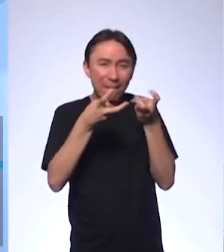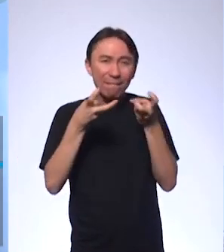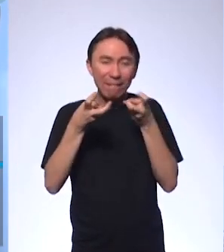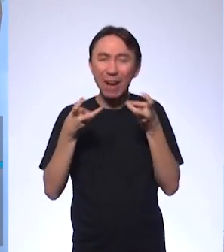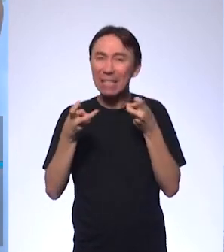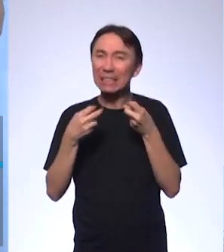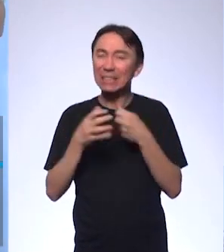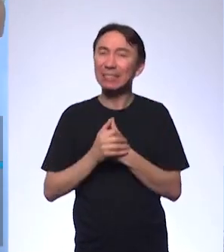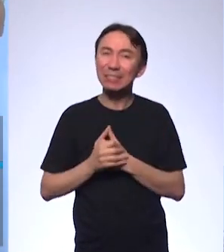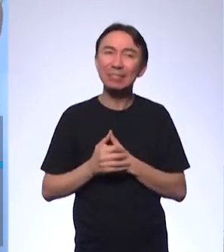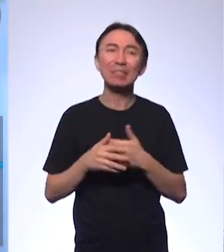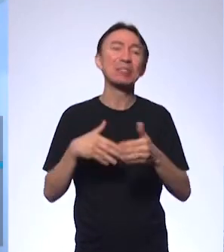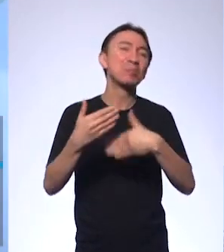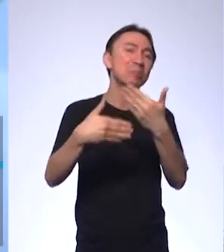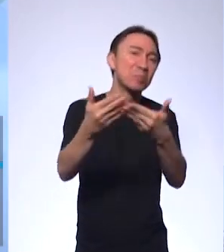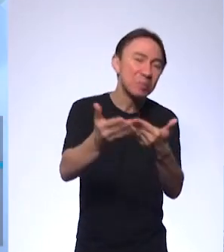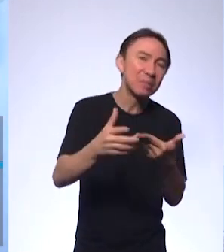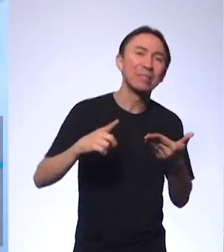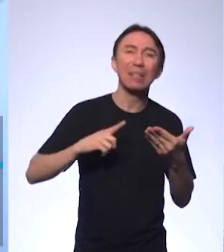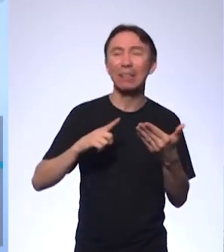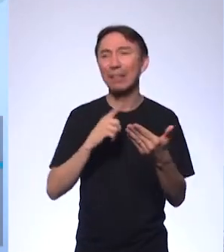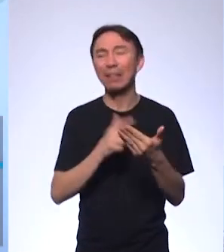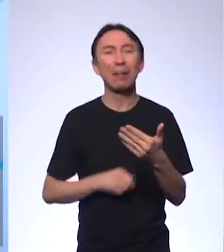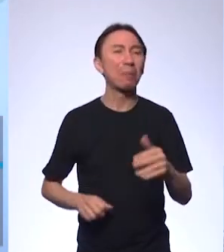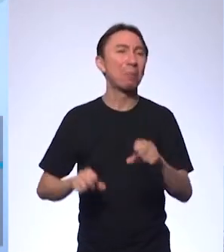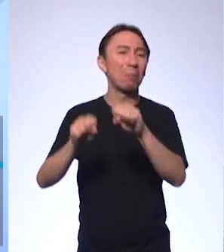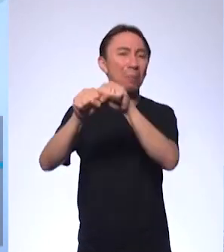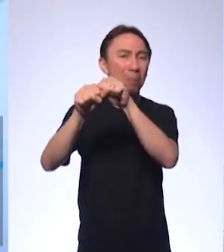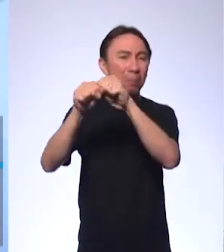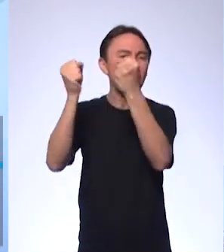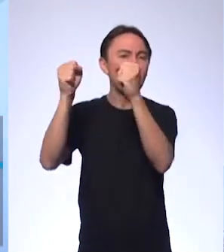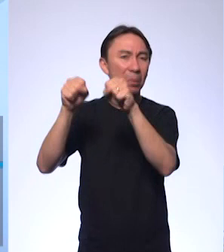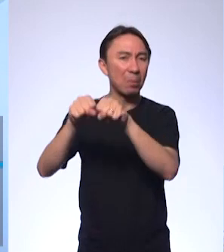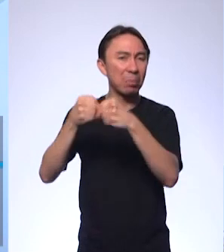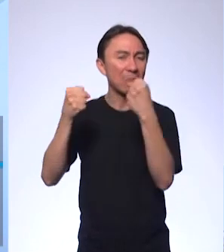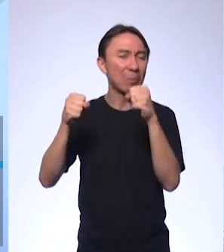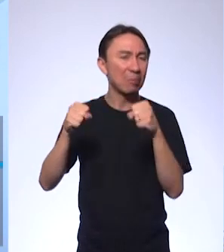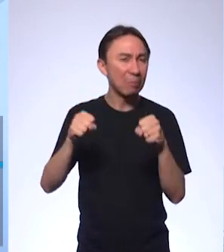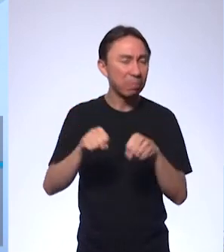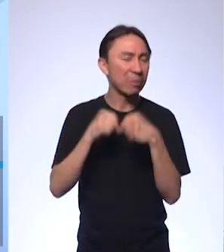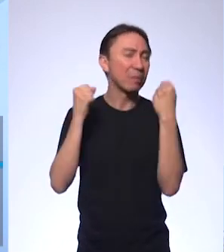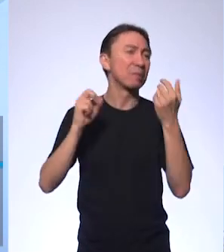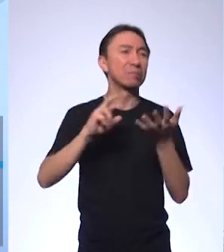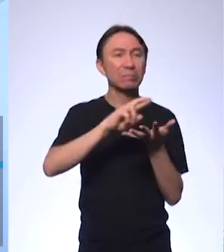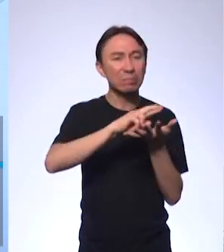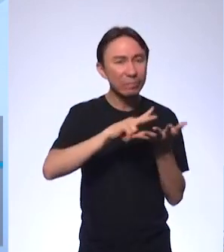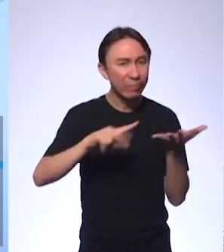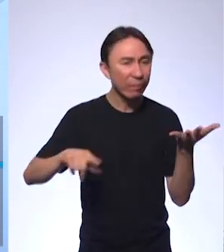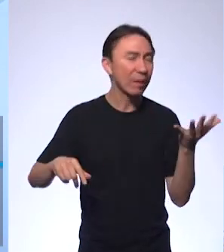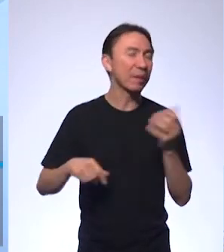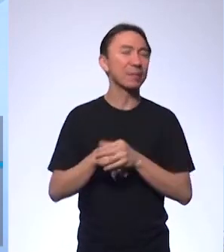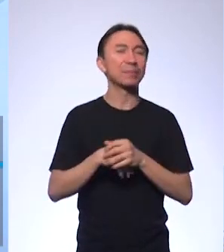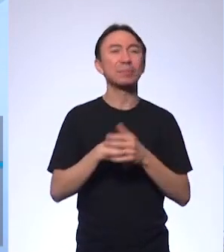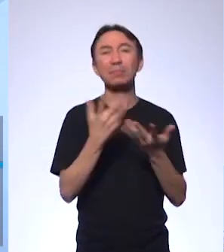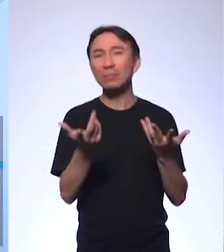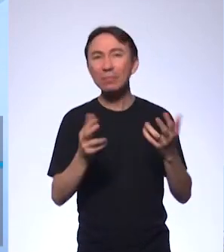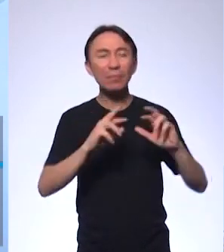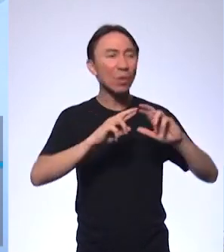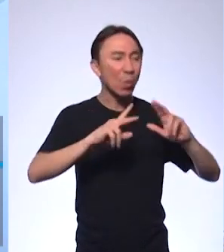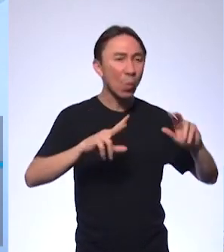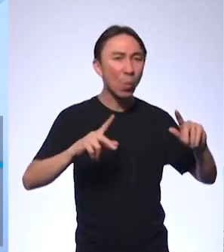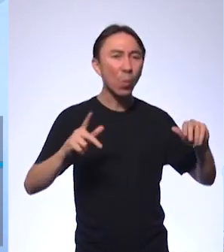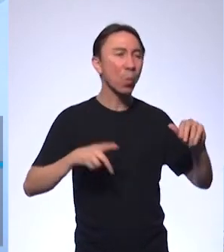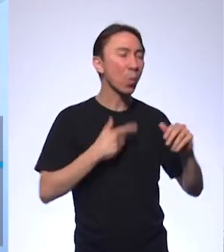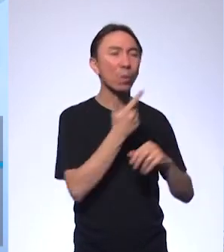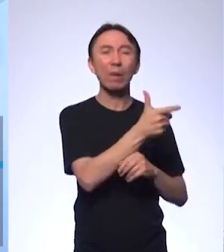a partir daí, a gente tem a degradação, a gente tem ali a utilização, né, desses recursos naturais, aí, sendo como